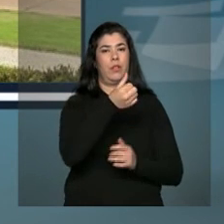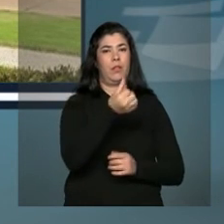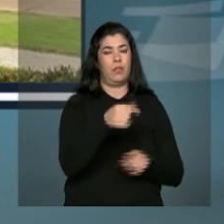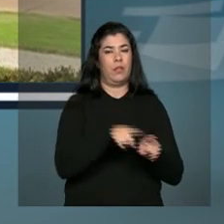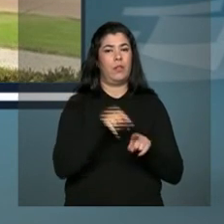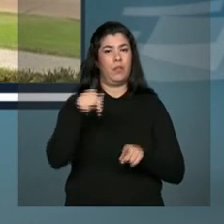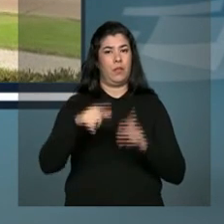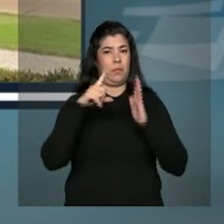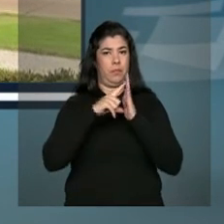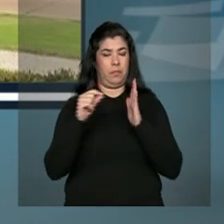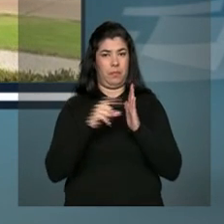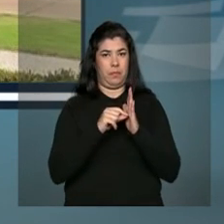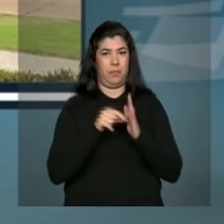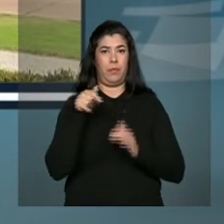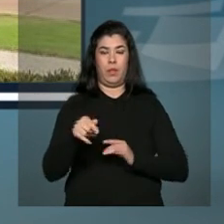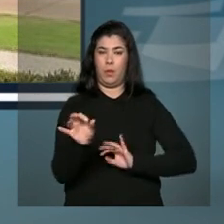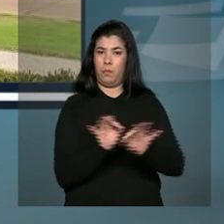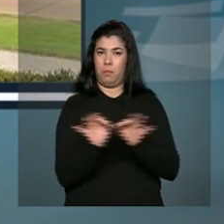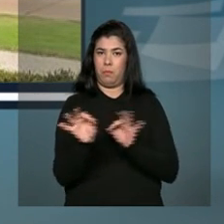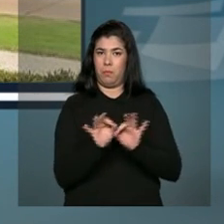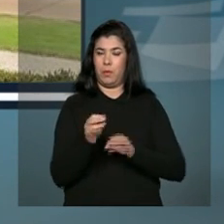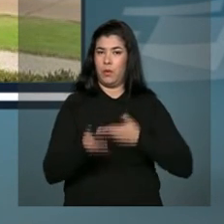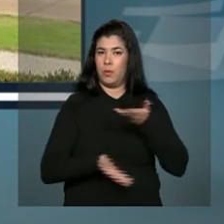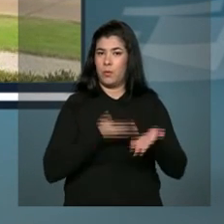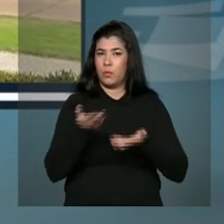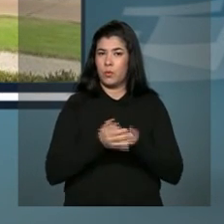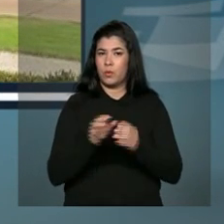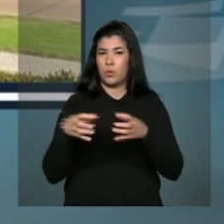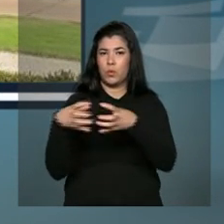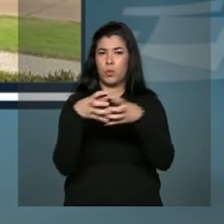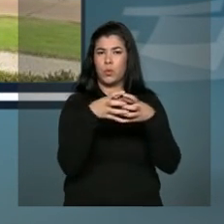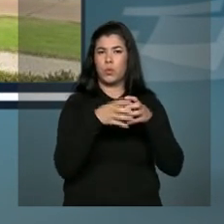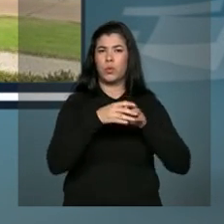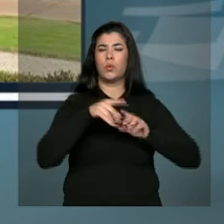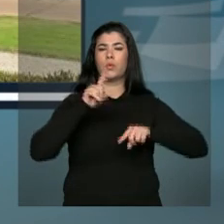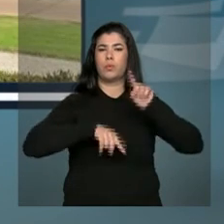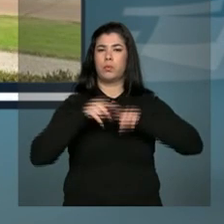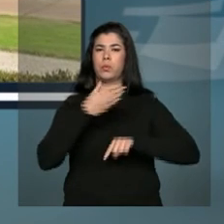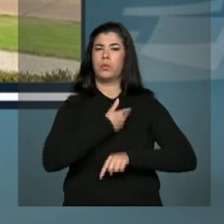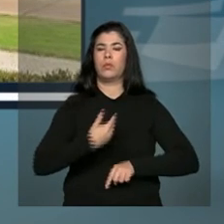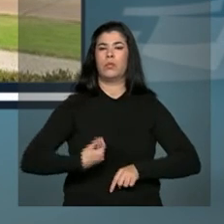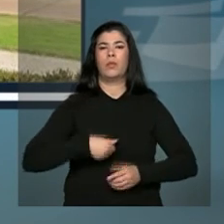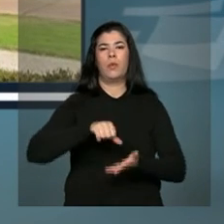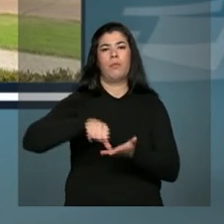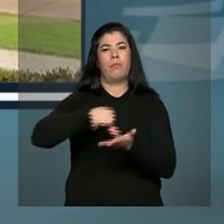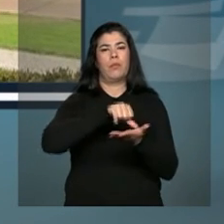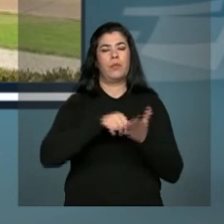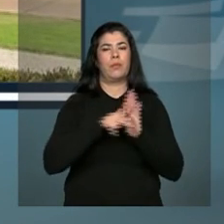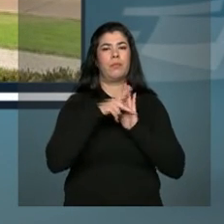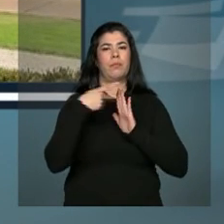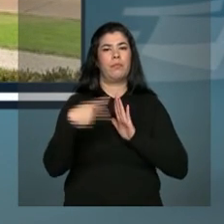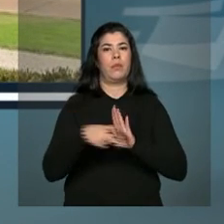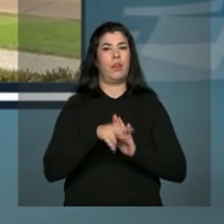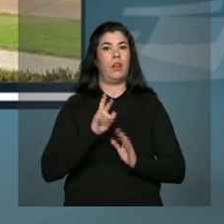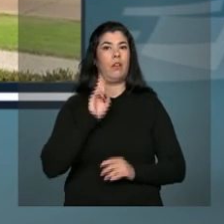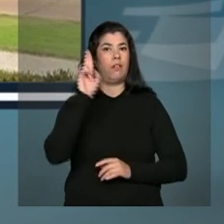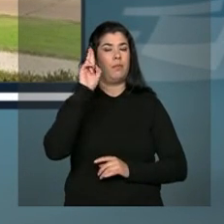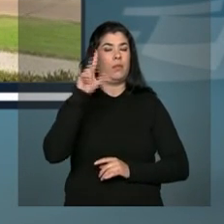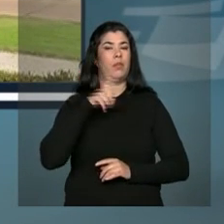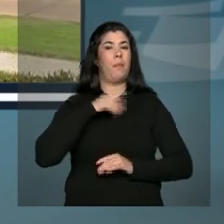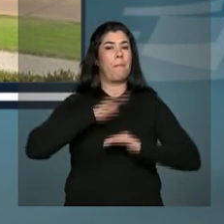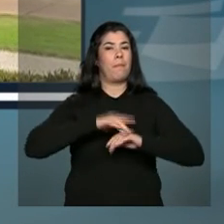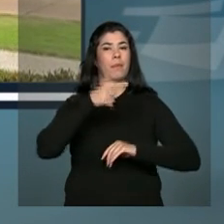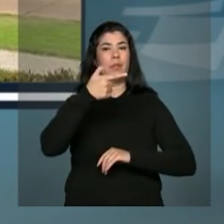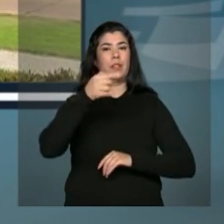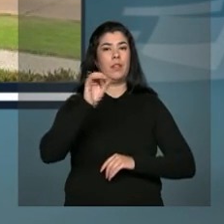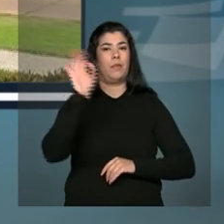aqui no Palácio do Planalto. Esse plano envolve um conjunto de políticas públicas para o setor que responde por mais de